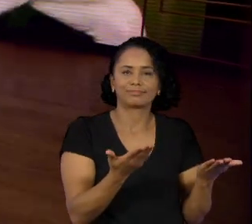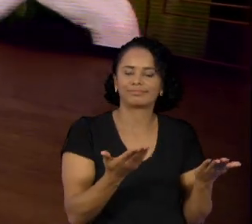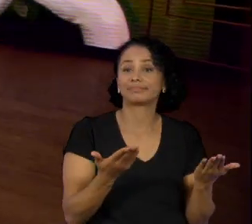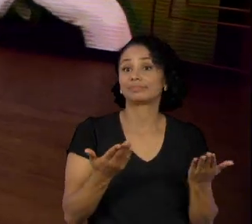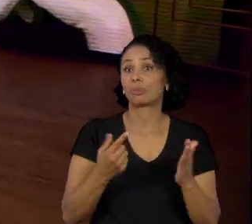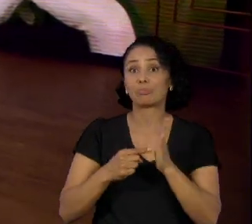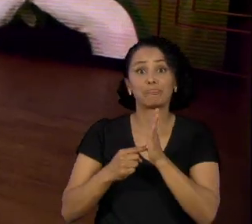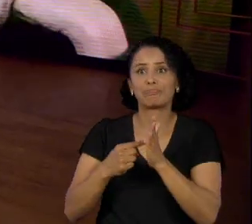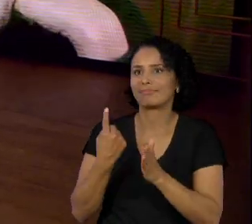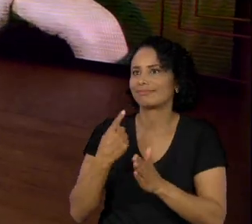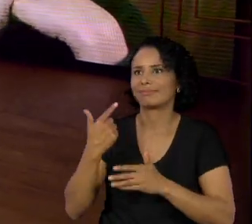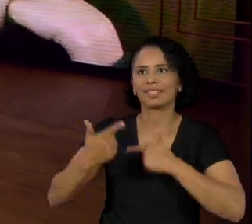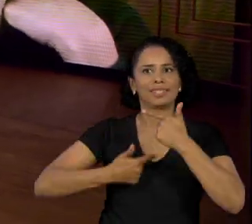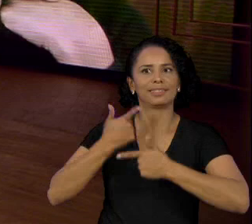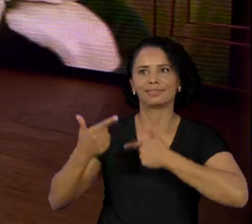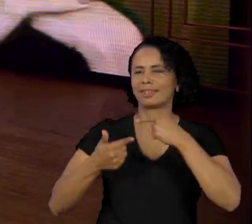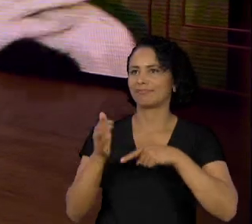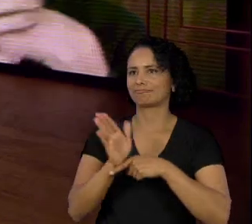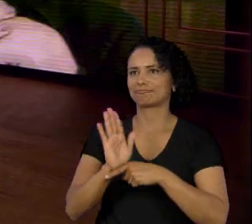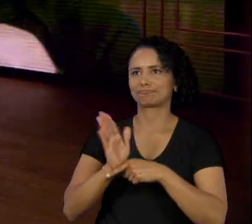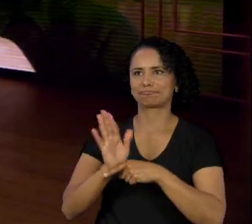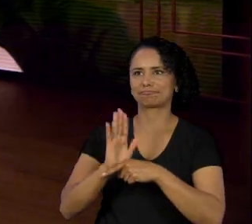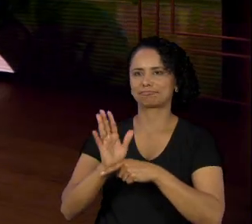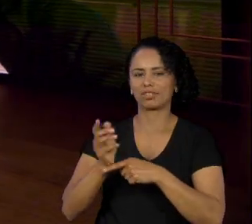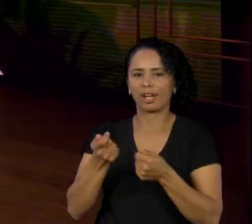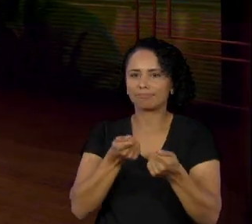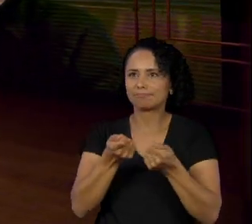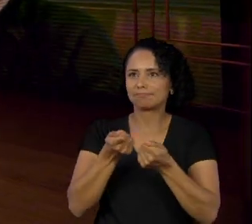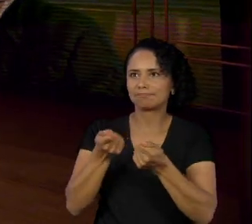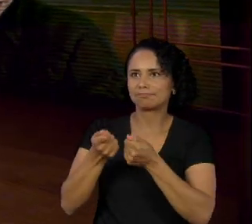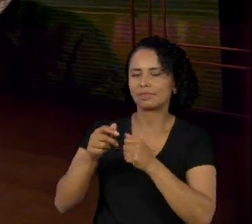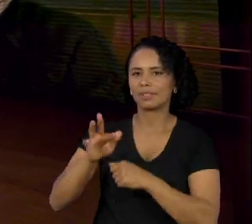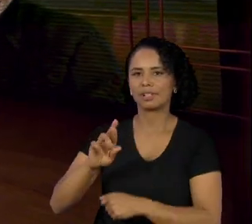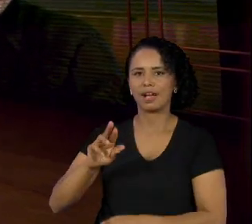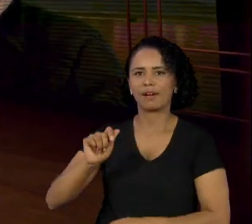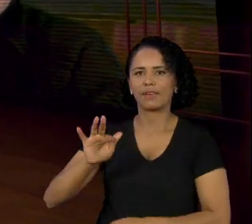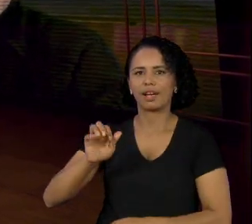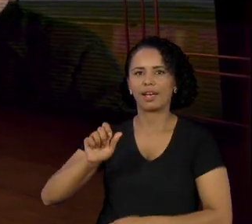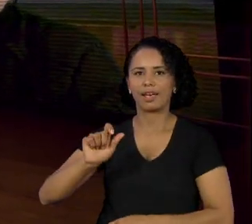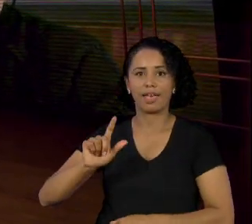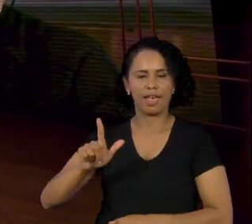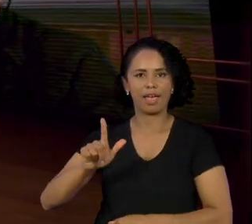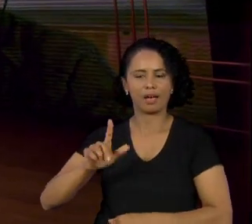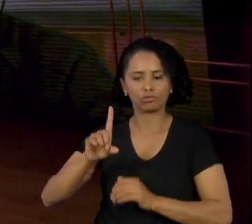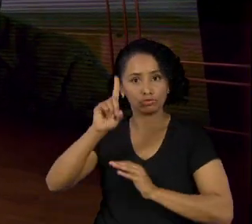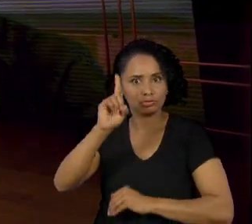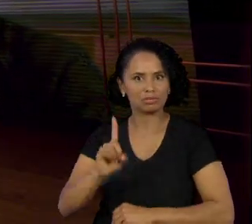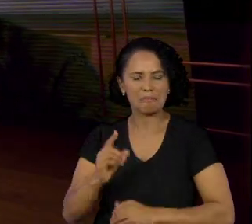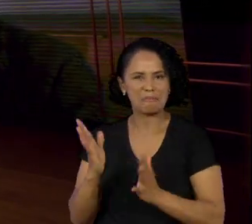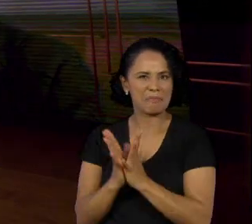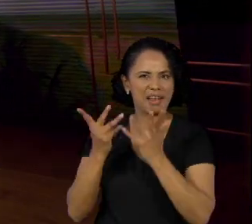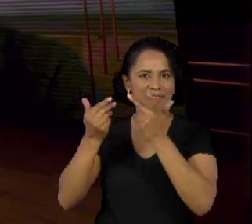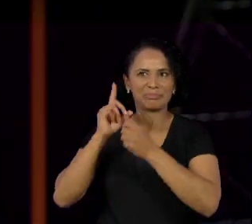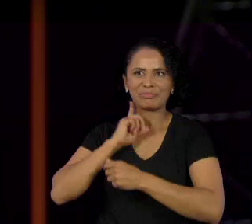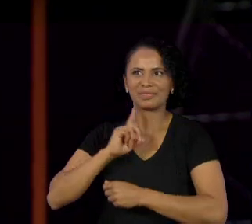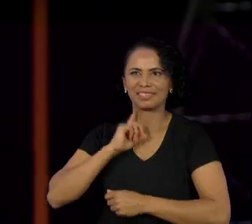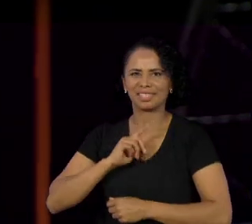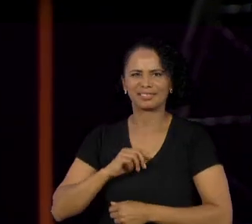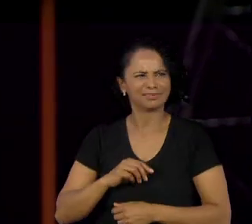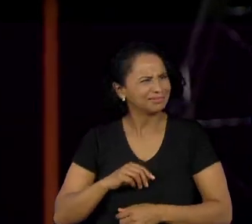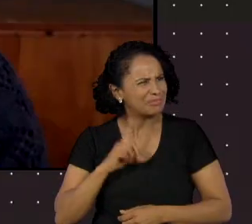primeiro trabalho no cinema, dirigido pelo Rafael Conde, que é um diretor maravilhoso, mineiro. Mineiro.